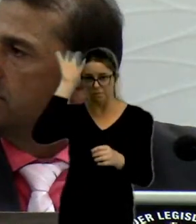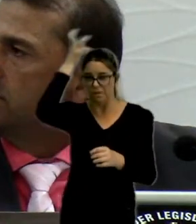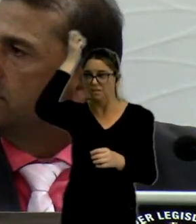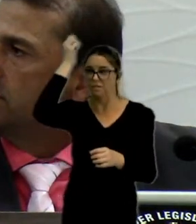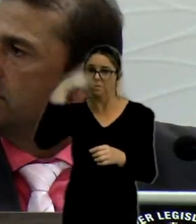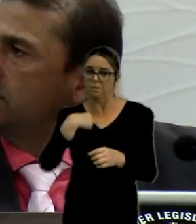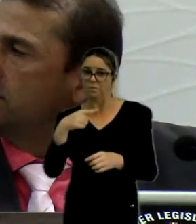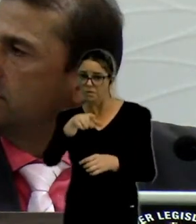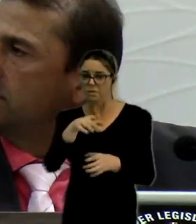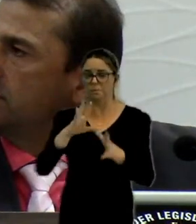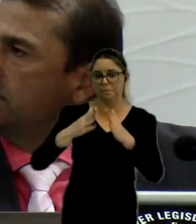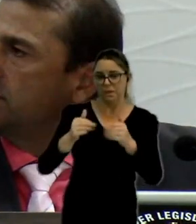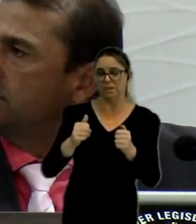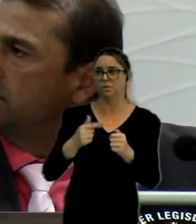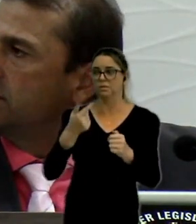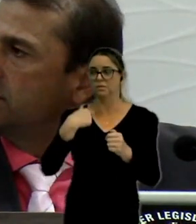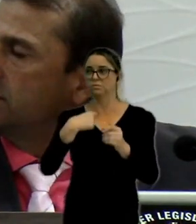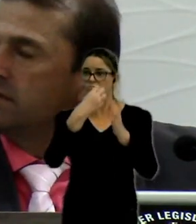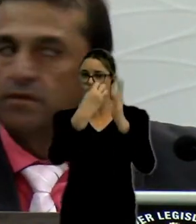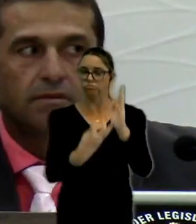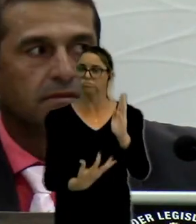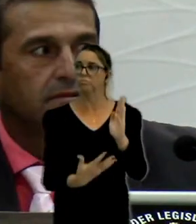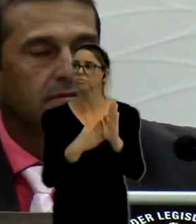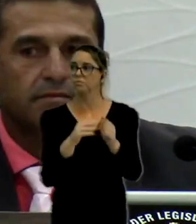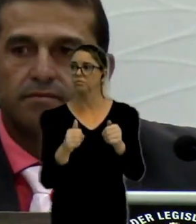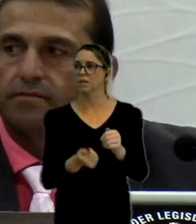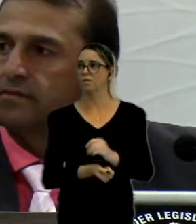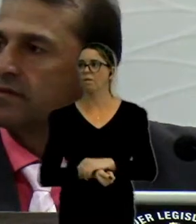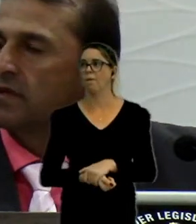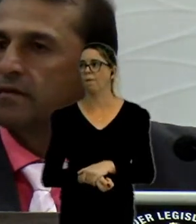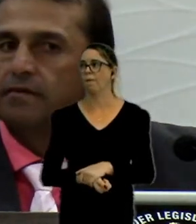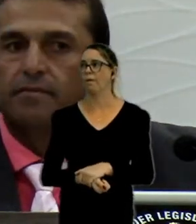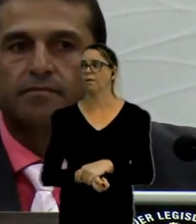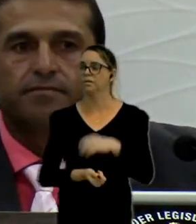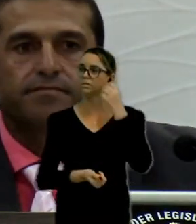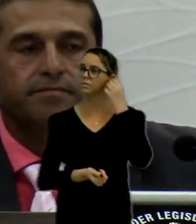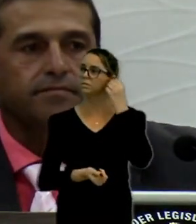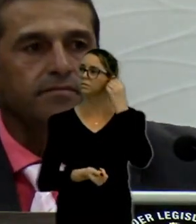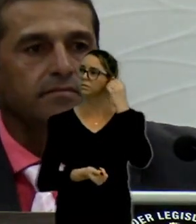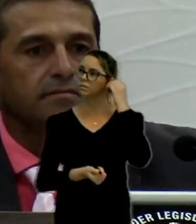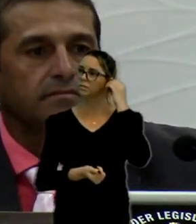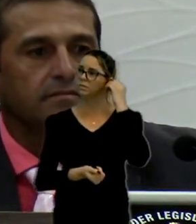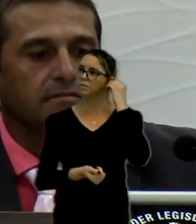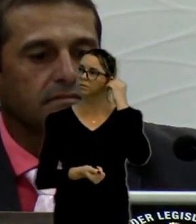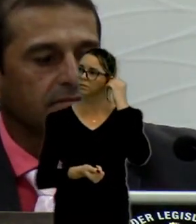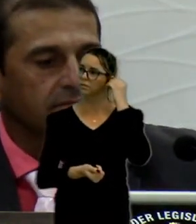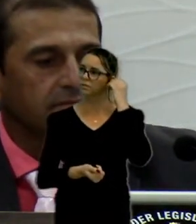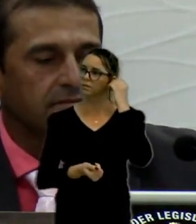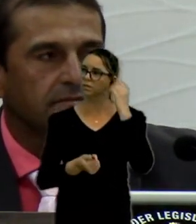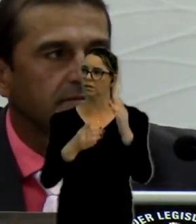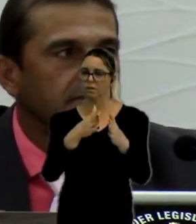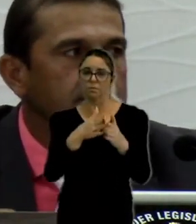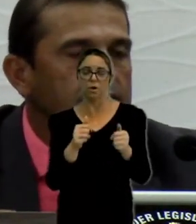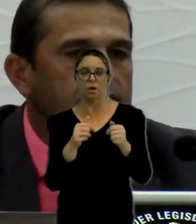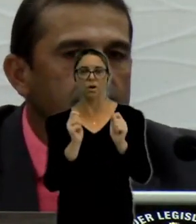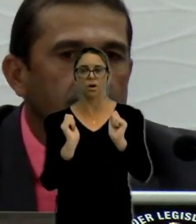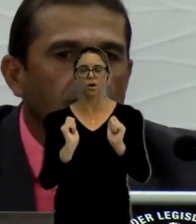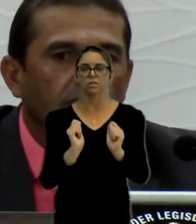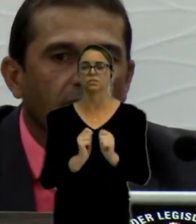pediu. É discutindo o requerimento. Discutindo o requerimento. Em votação. Em